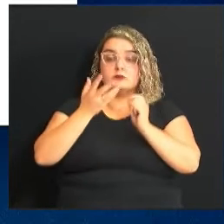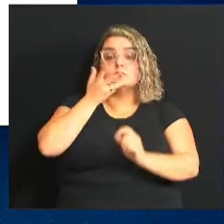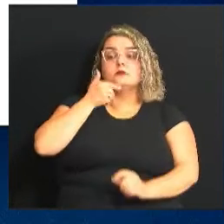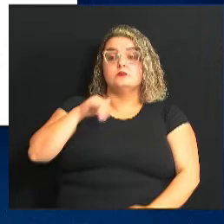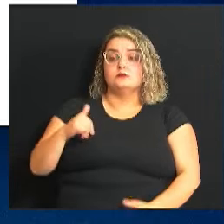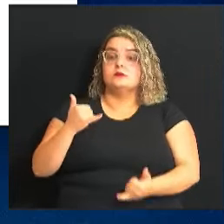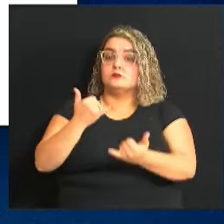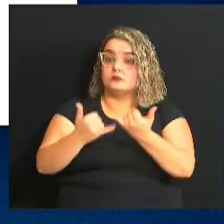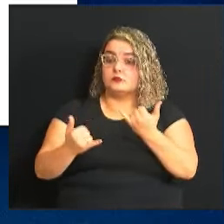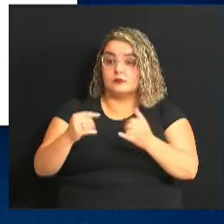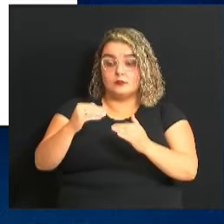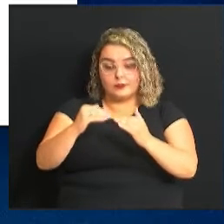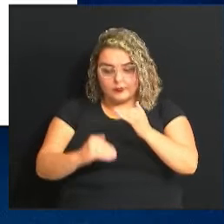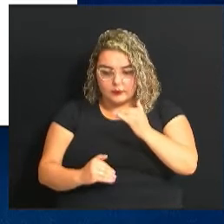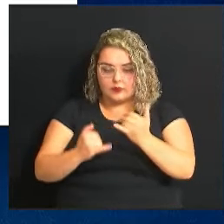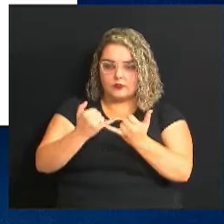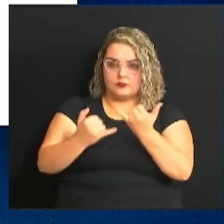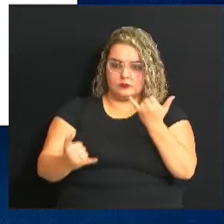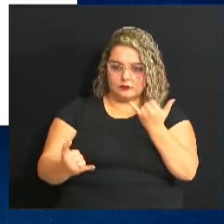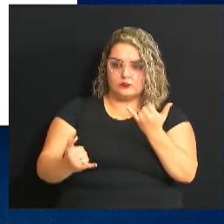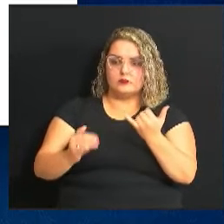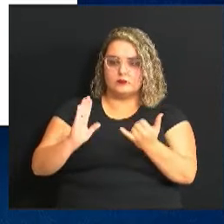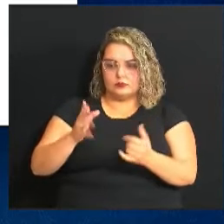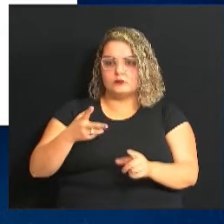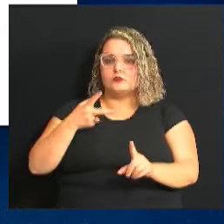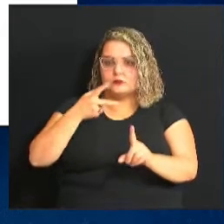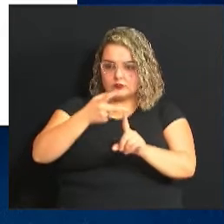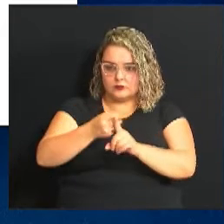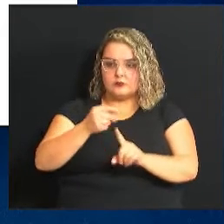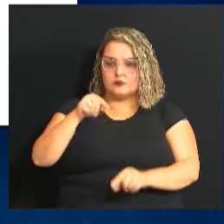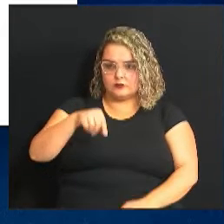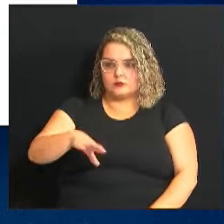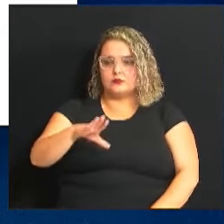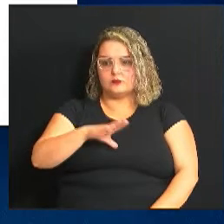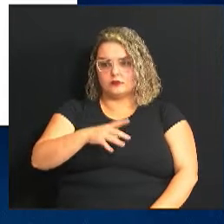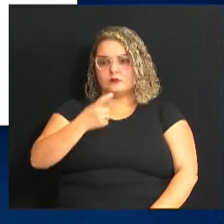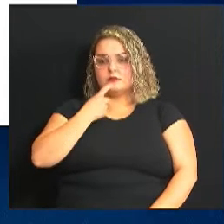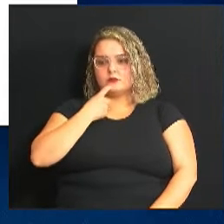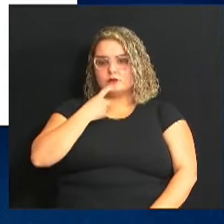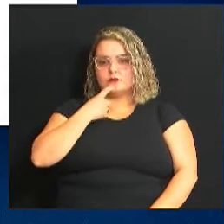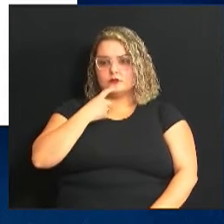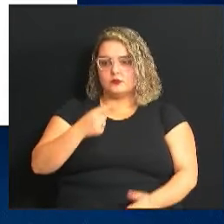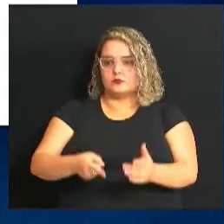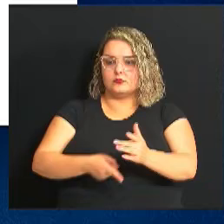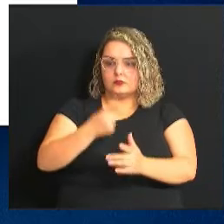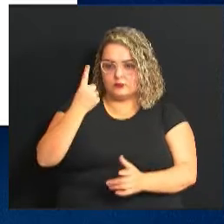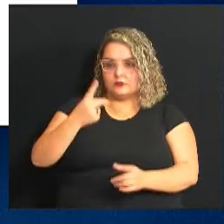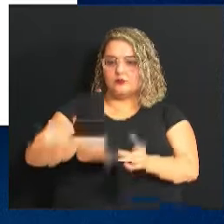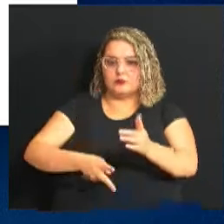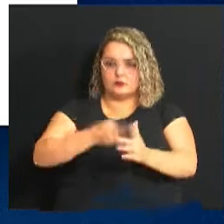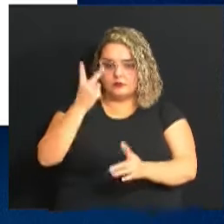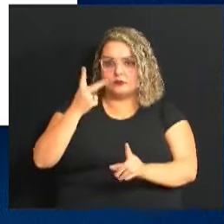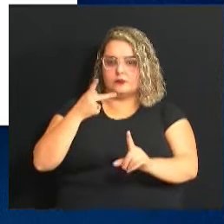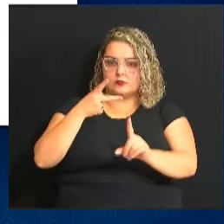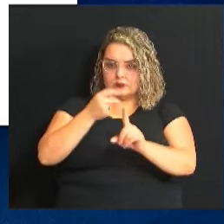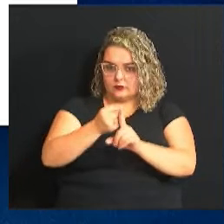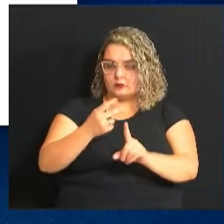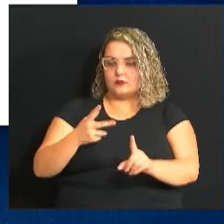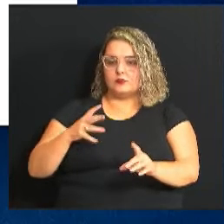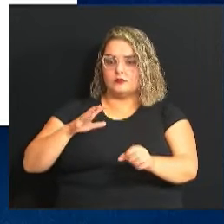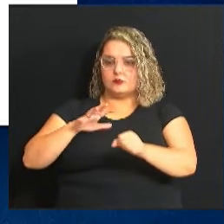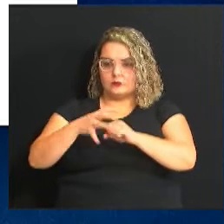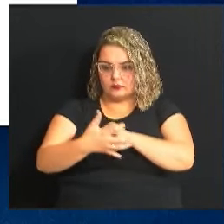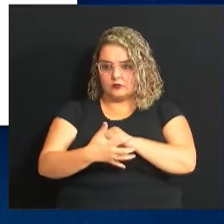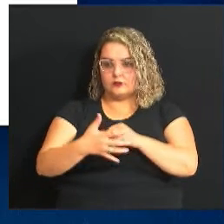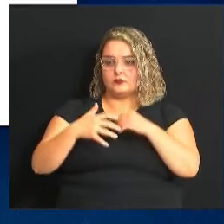metade, menos da metade, já foram vacinadas aqui na cidade com a primeira e a segunda dose da Covid-19.